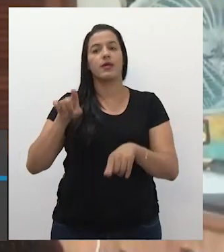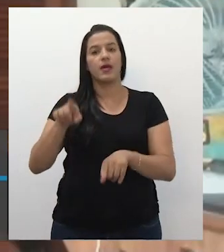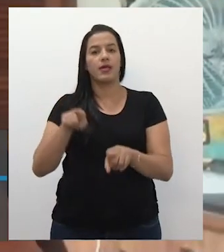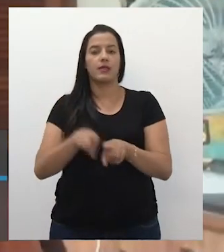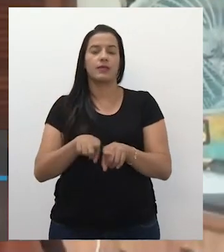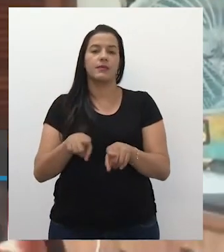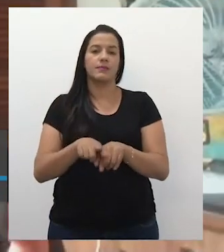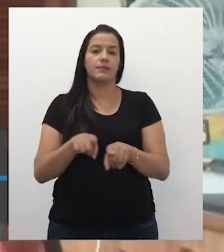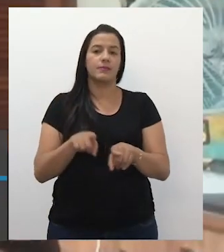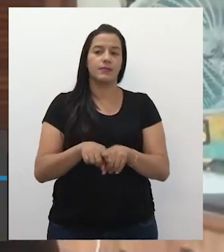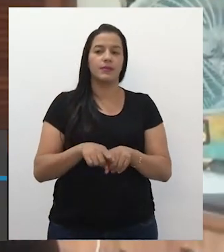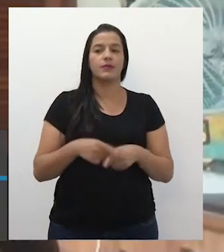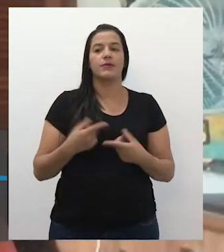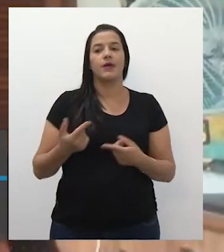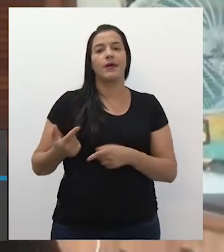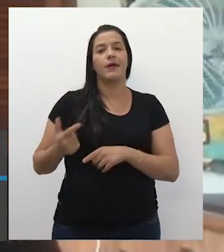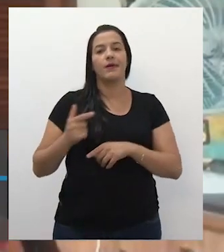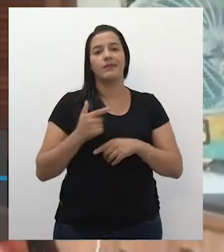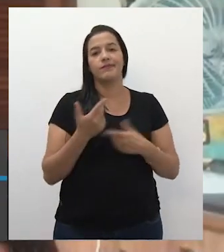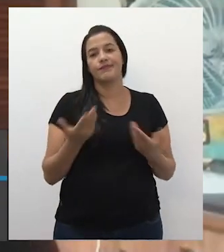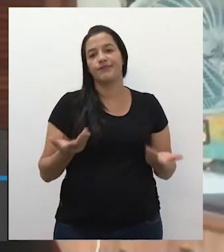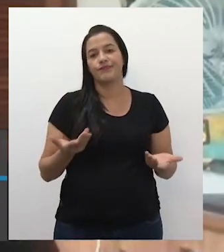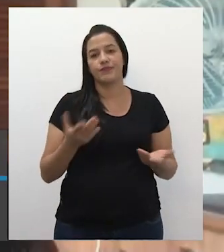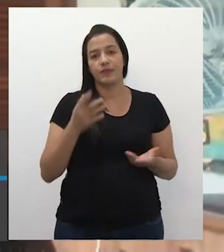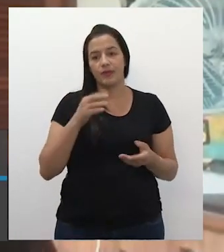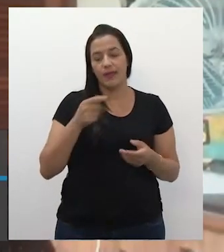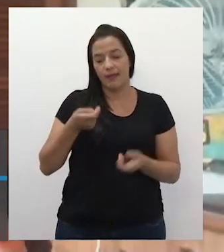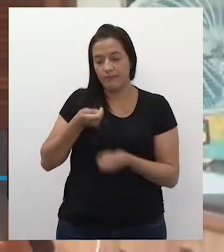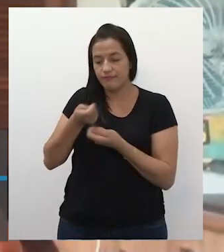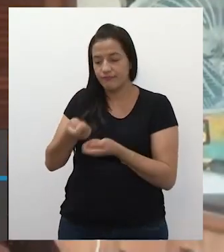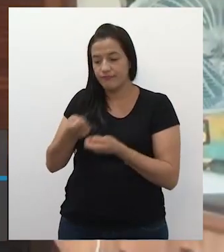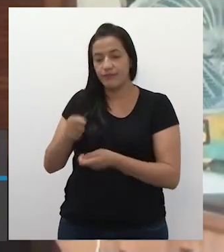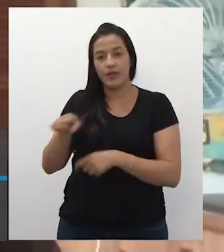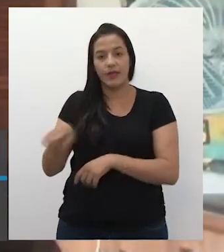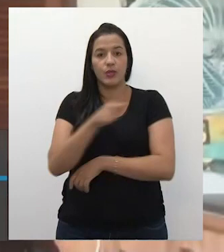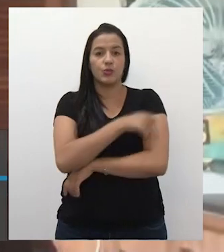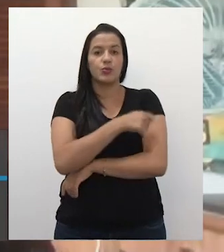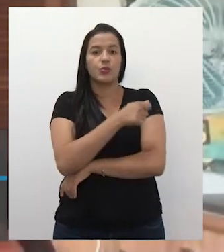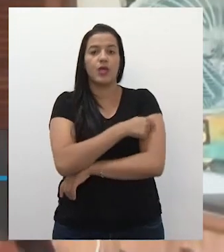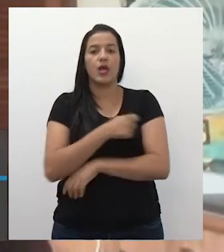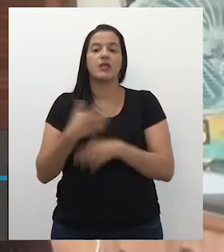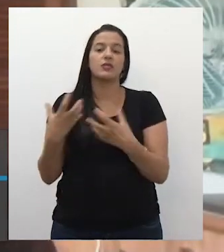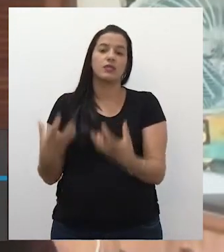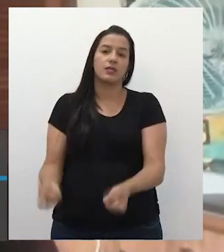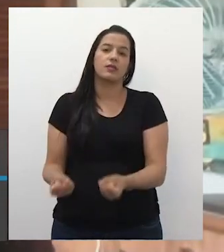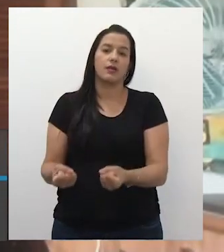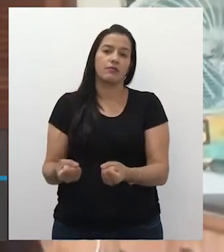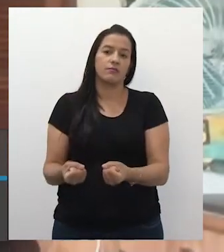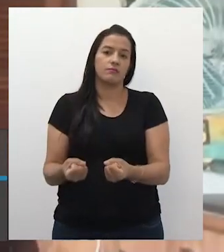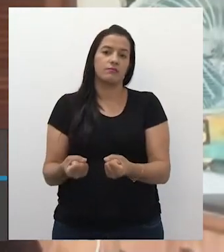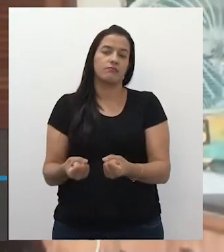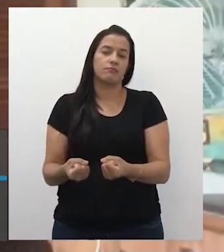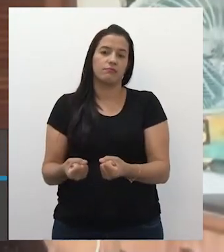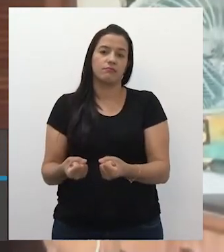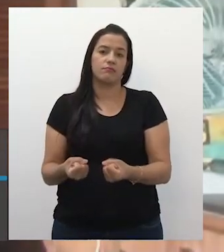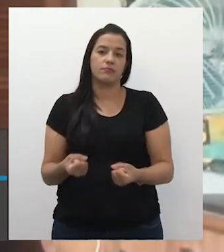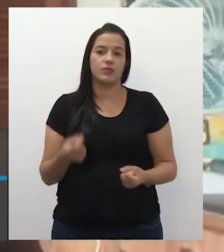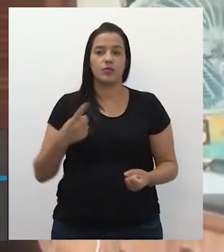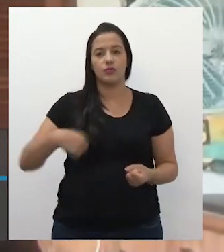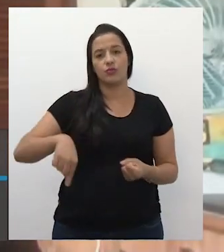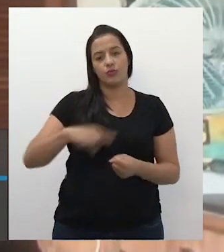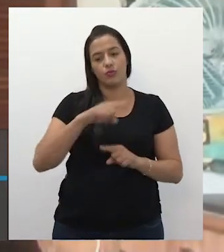também instrumentalizar os nossos estudantes a adotar uma postura assertiva nos